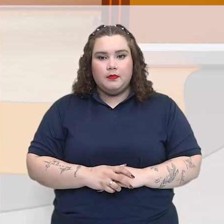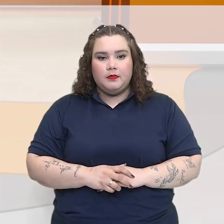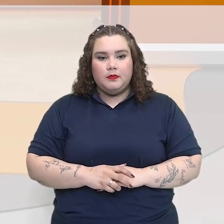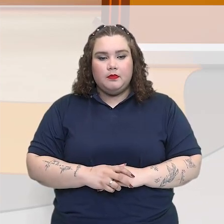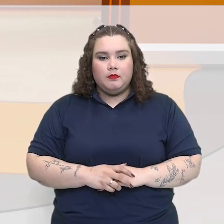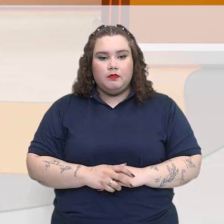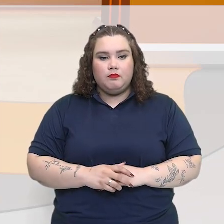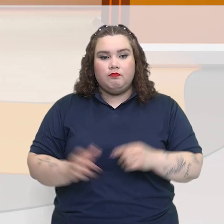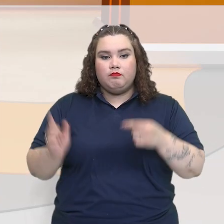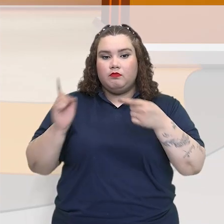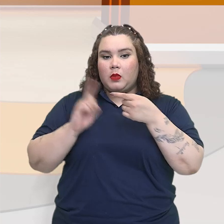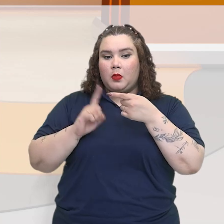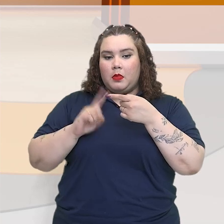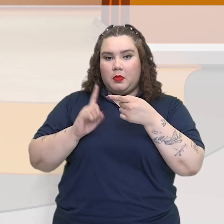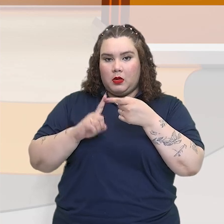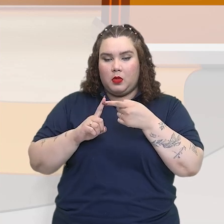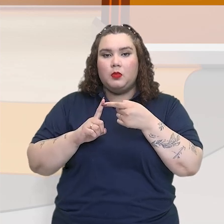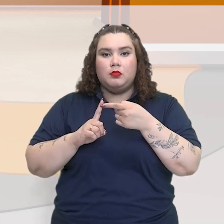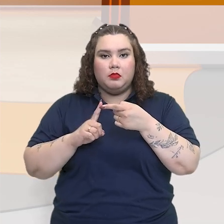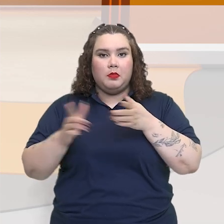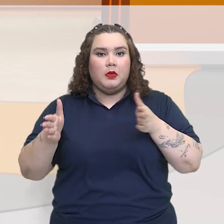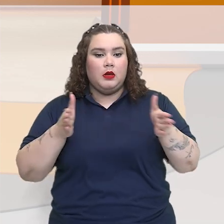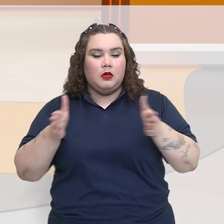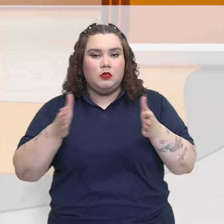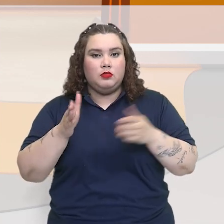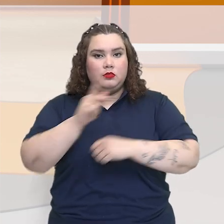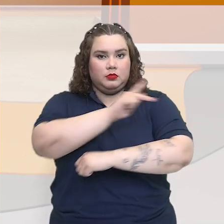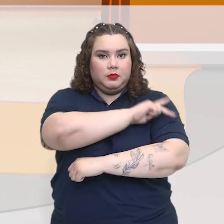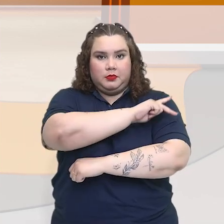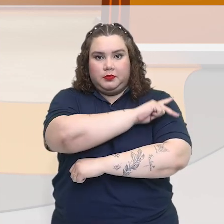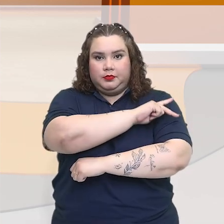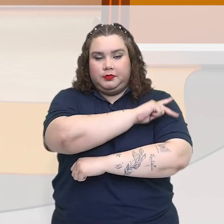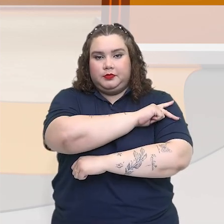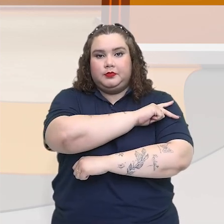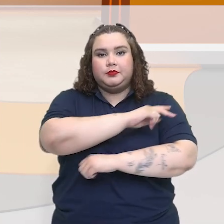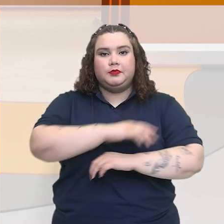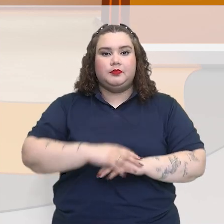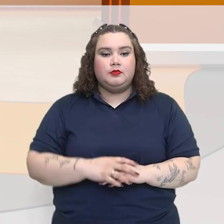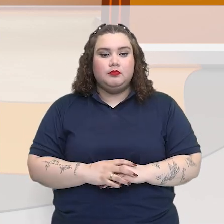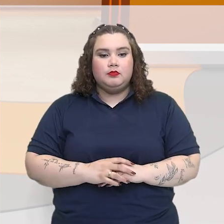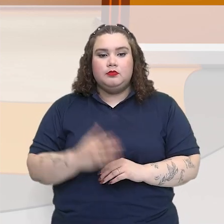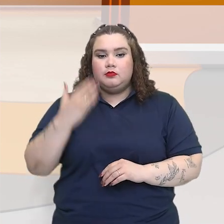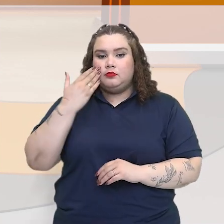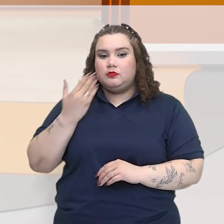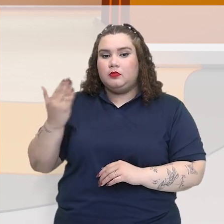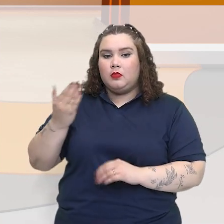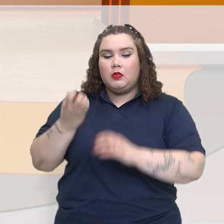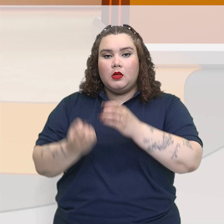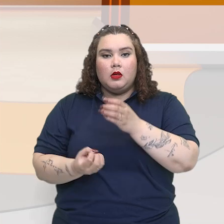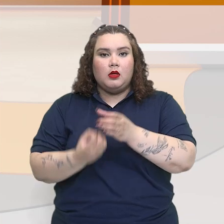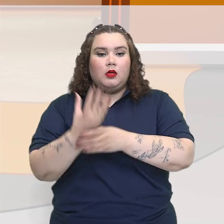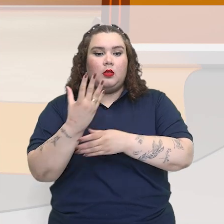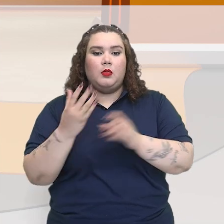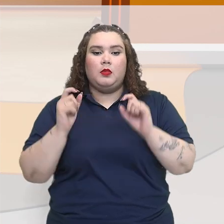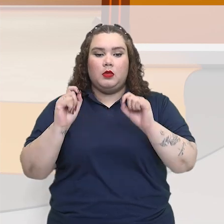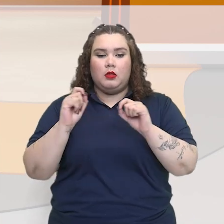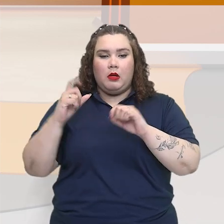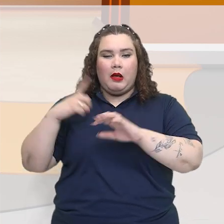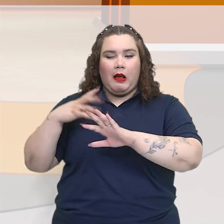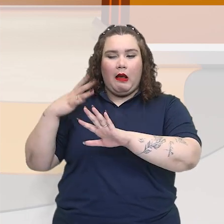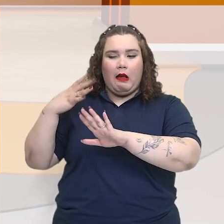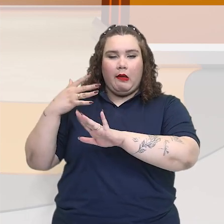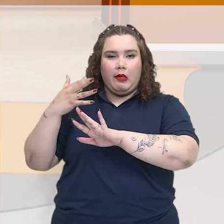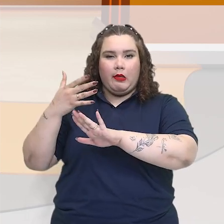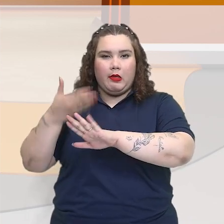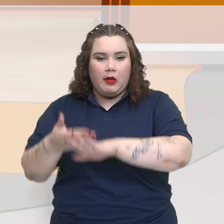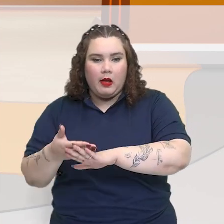O primeiro período é o da pré-história, que vem até o